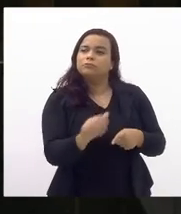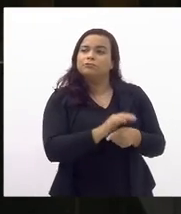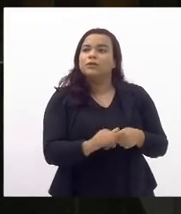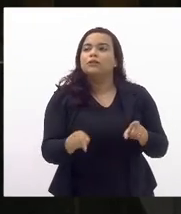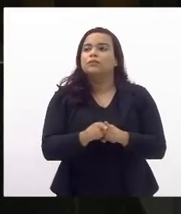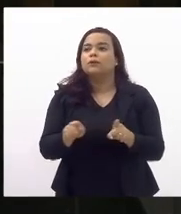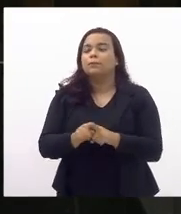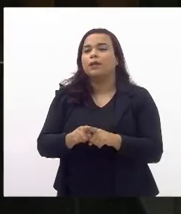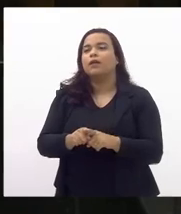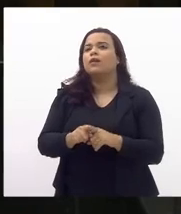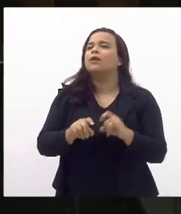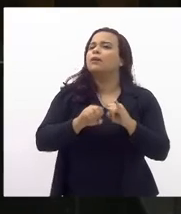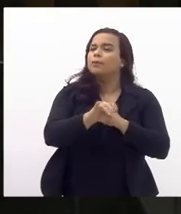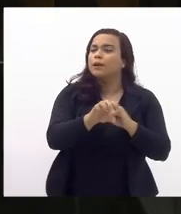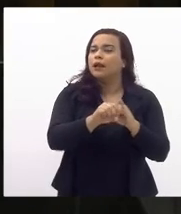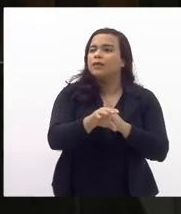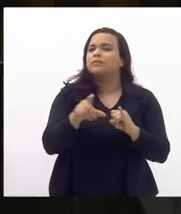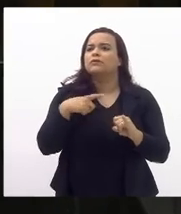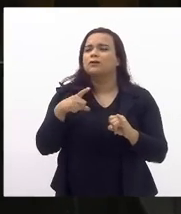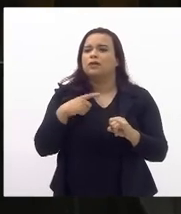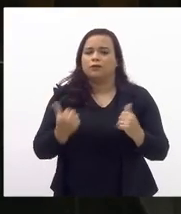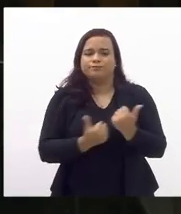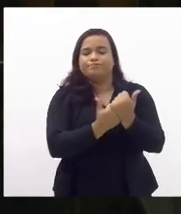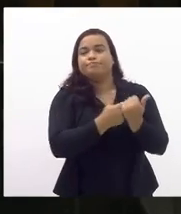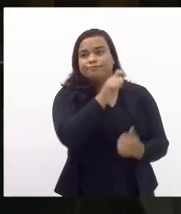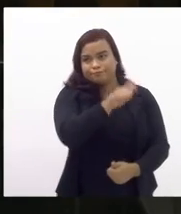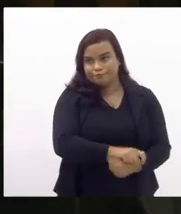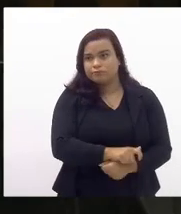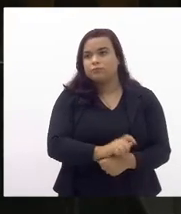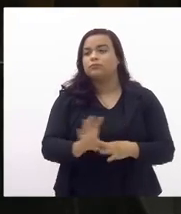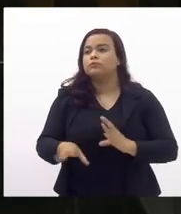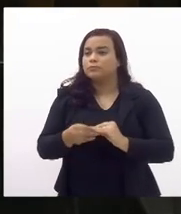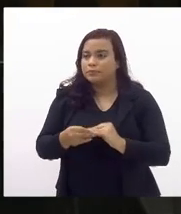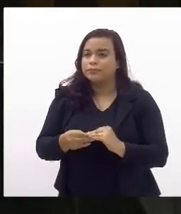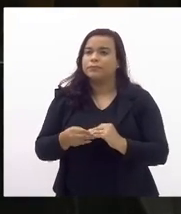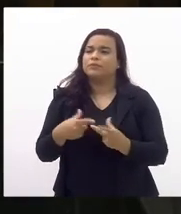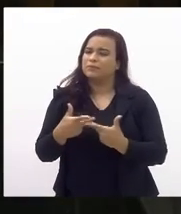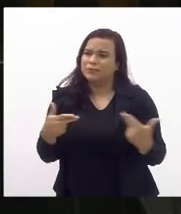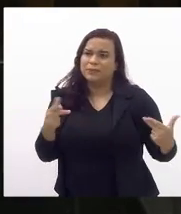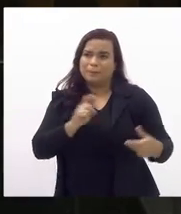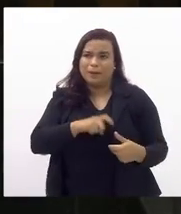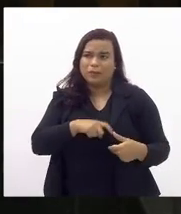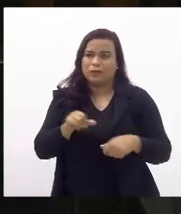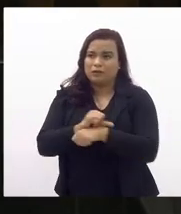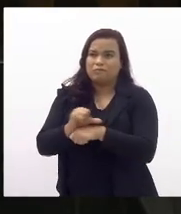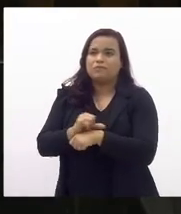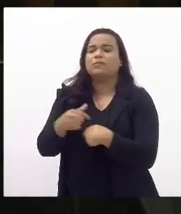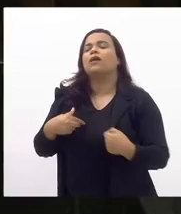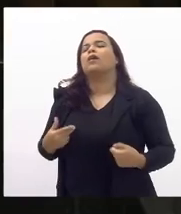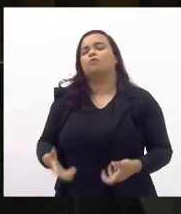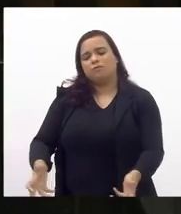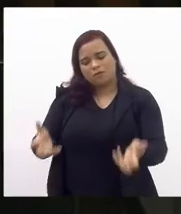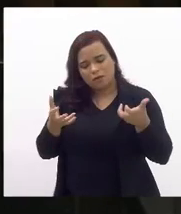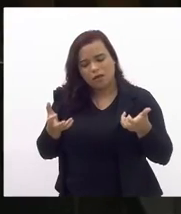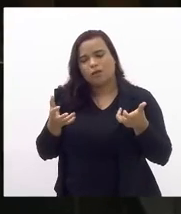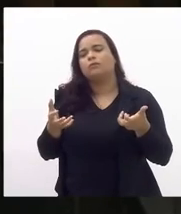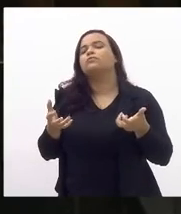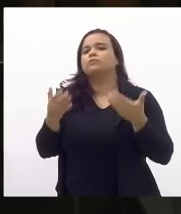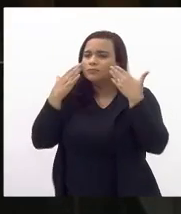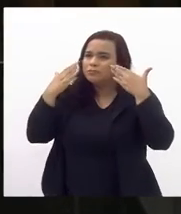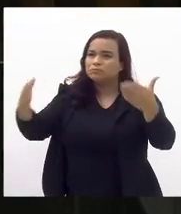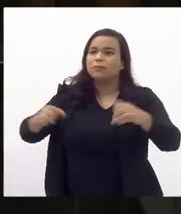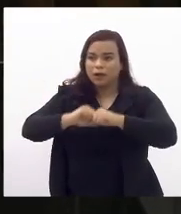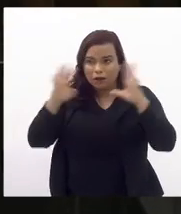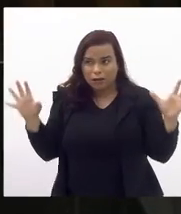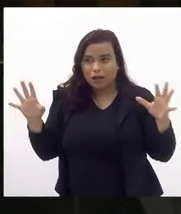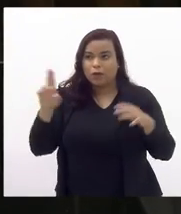para implementar os seus malfeitos e o que eu pretendo que seja desvendado aqui nessa casa, a